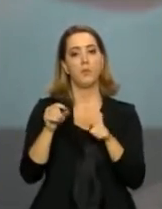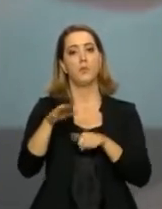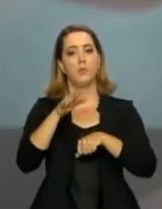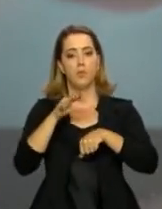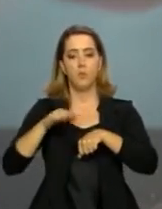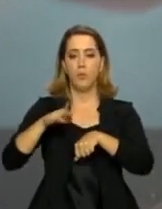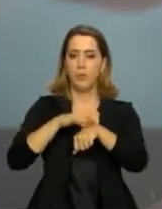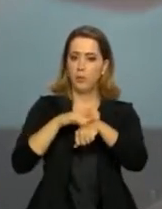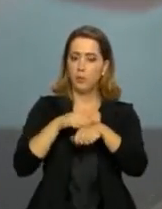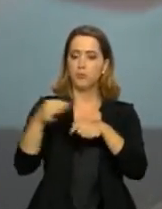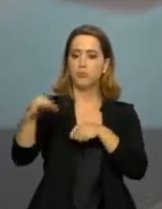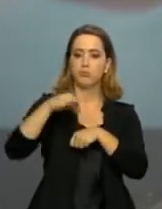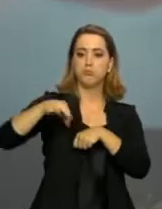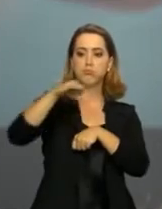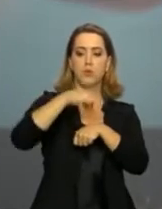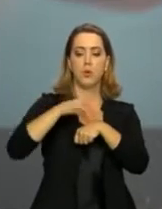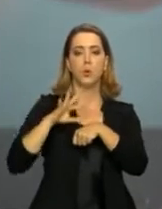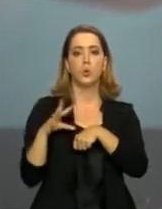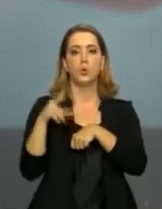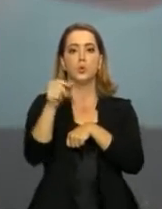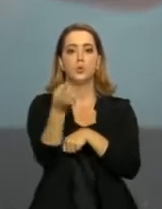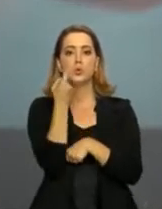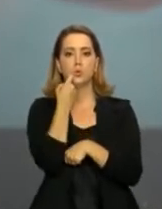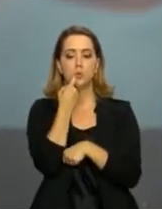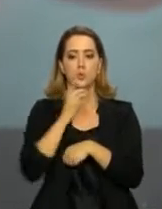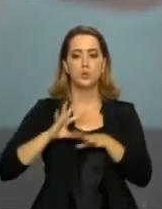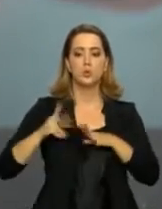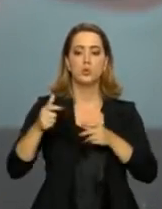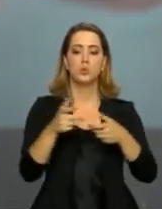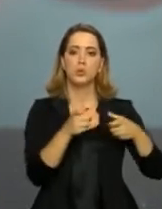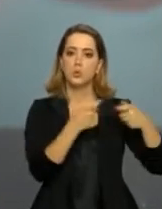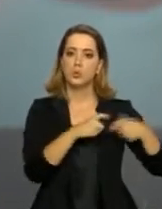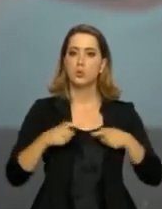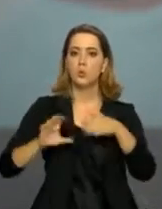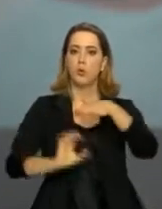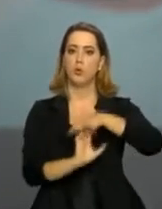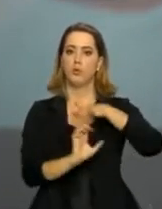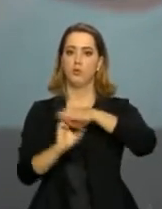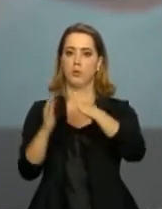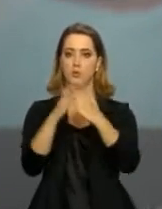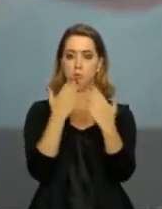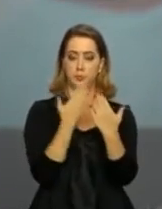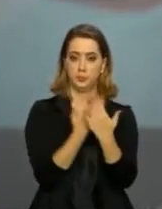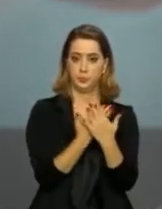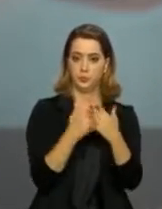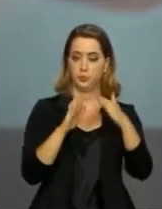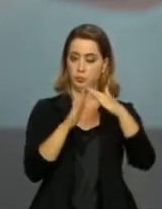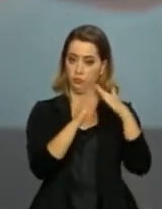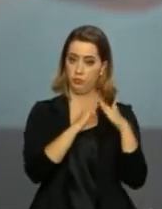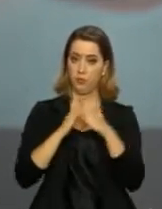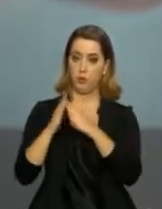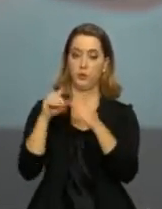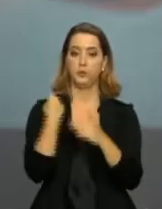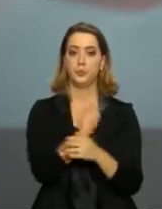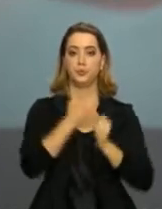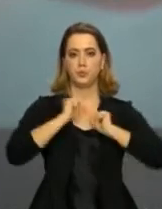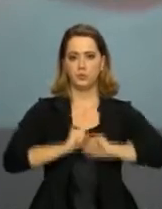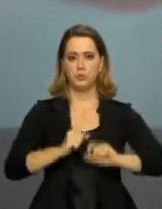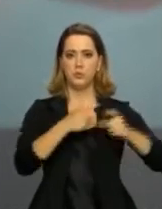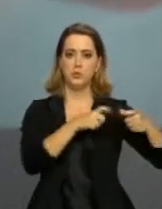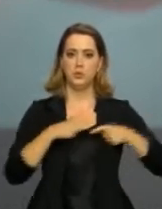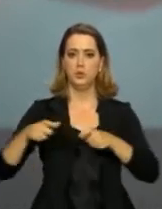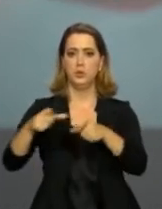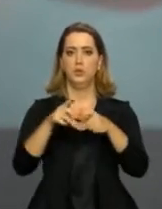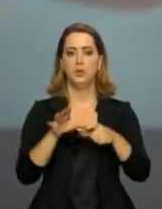semana todos procurem fazer a eliminação nas suas empresas, na sua casa, no seu local de trabalho, em todos os lugares em que nós pudermos. Senão, como